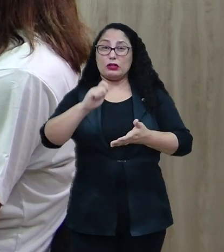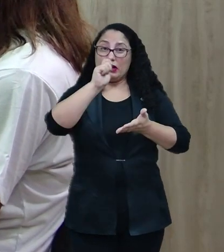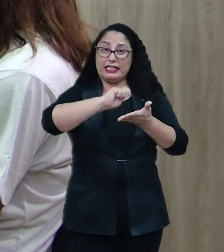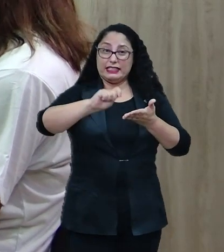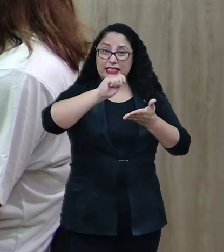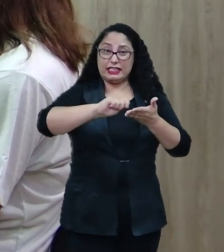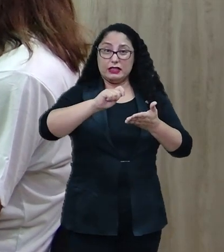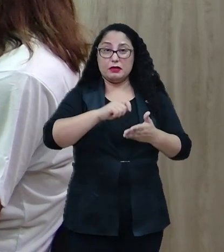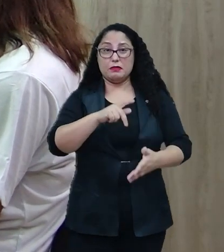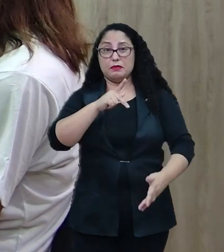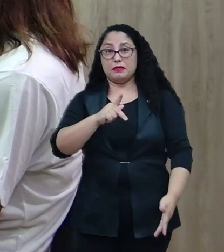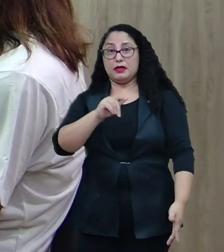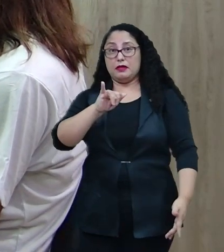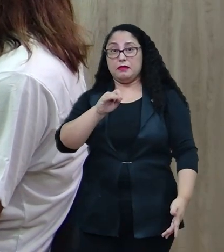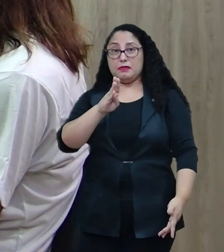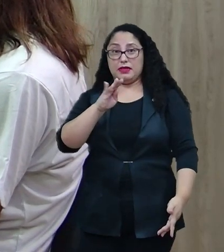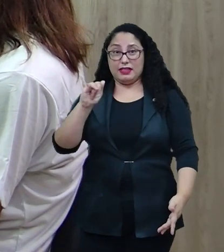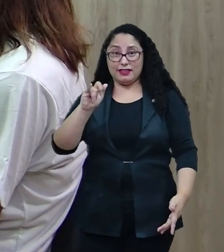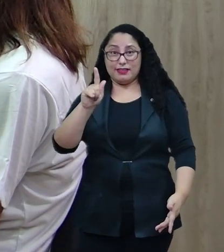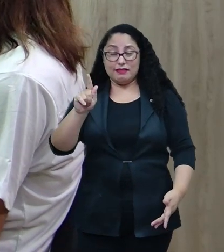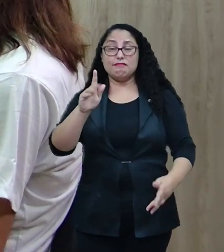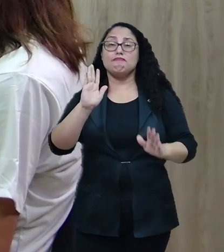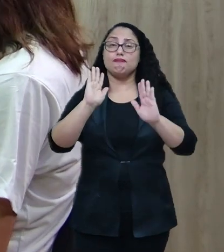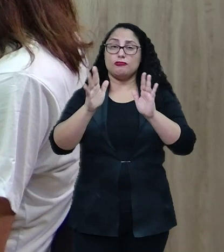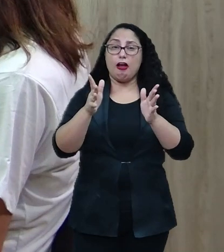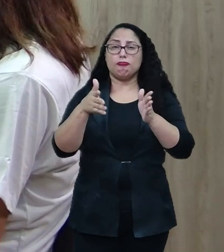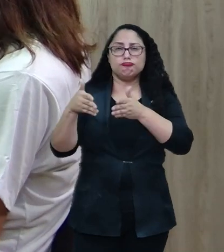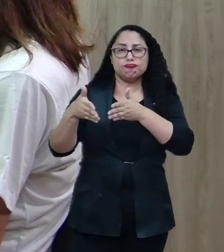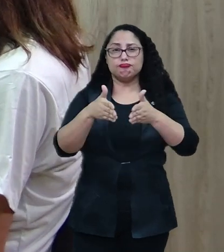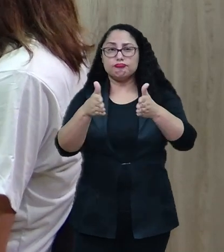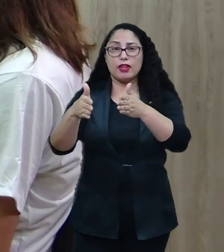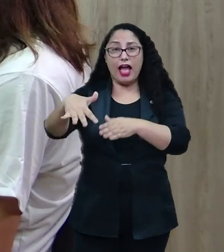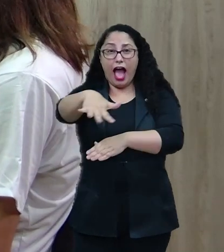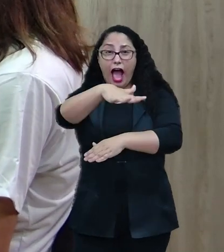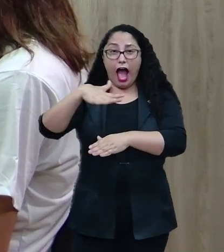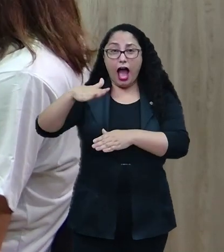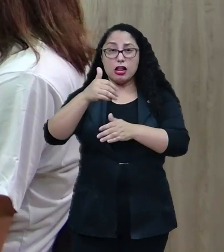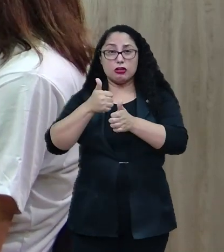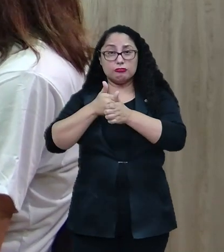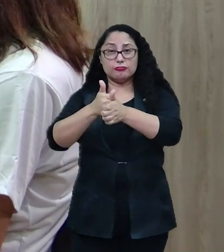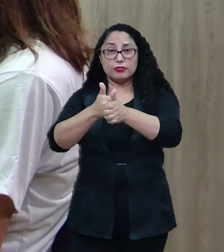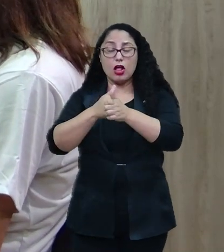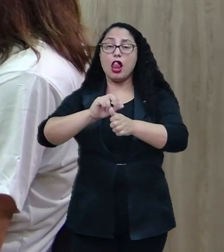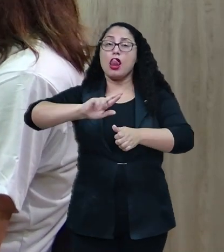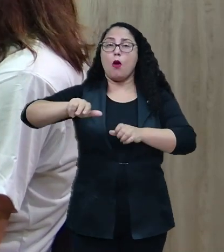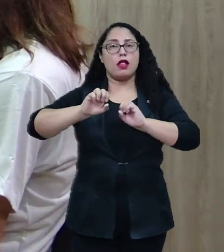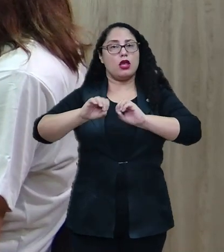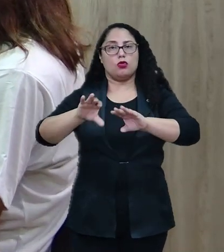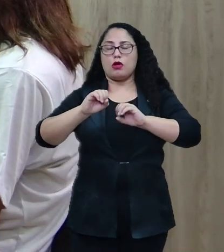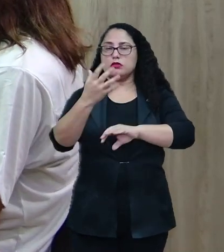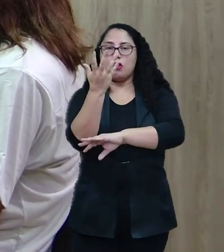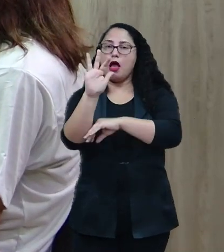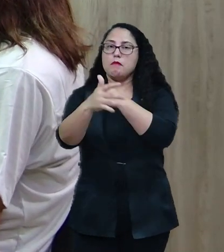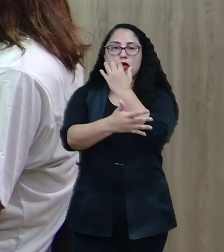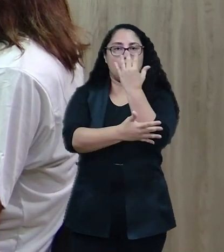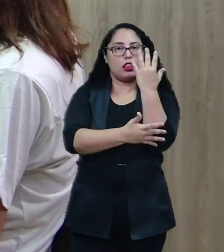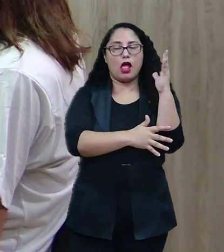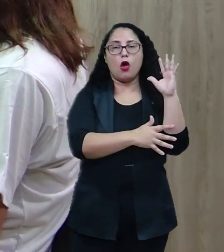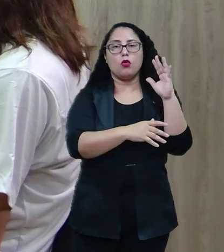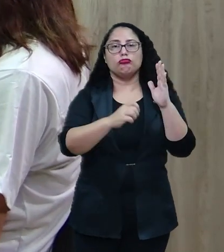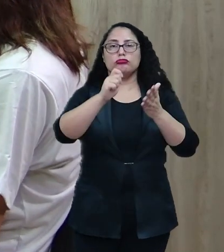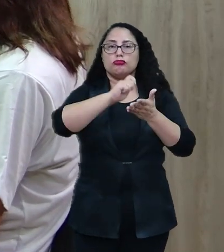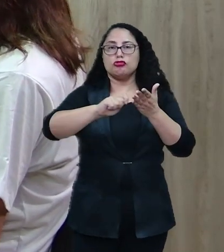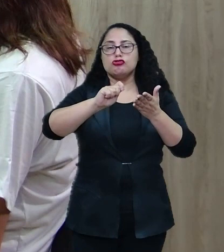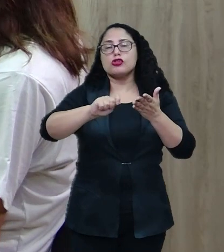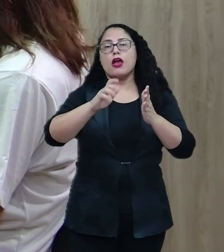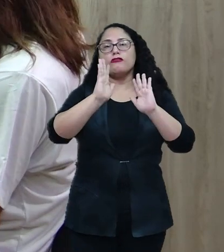um PIBIC que eu já estou direcionando para a área que eu quero seguir. Não é da educação ambiental. Estou escrevendo